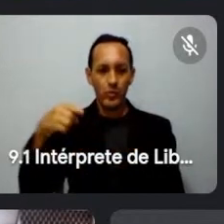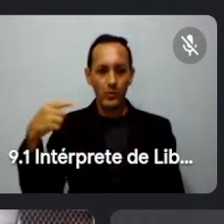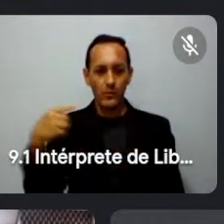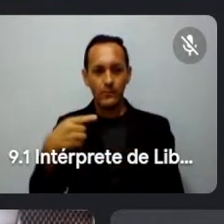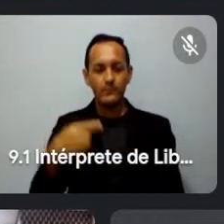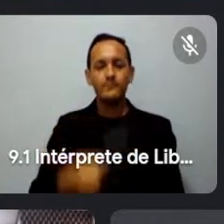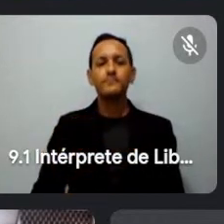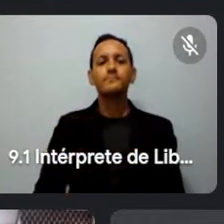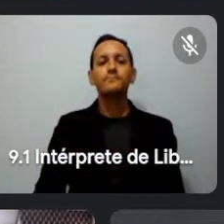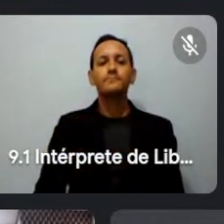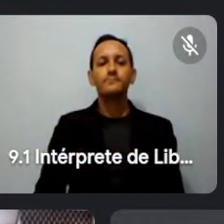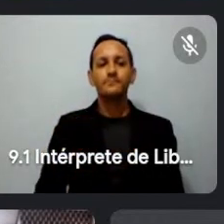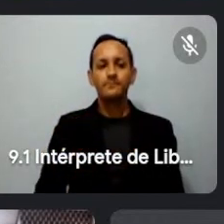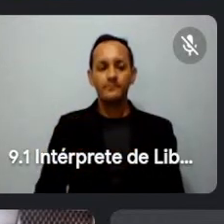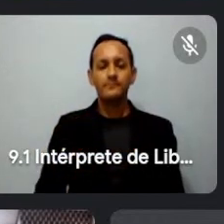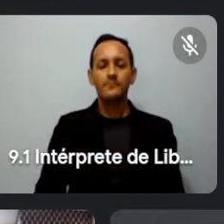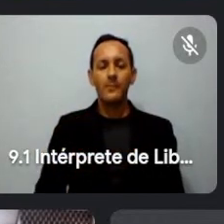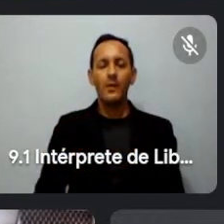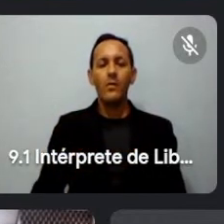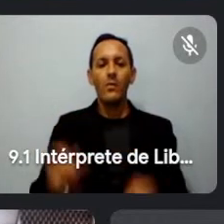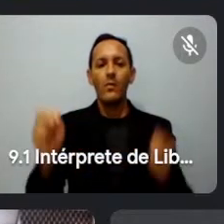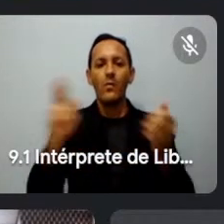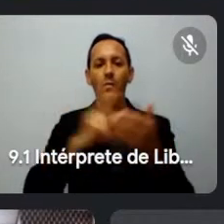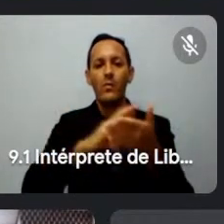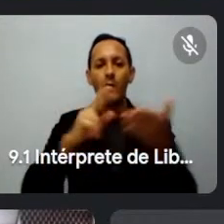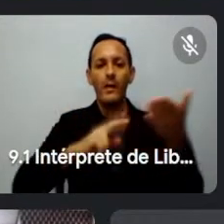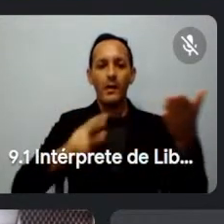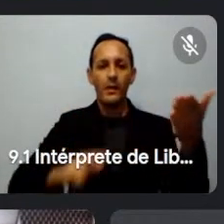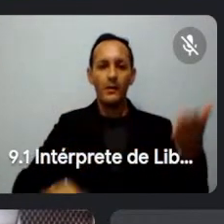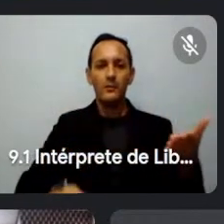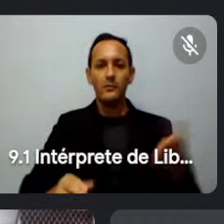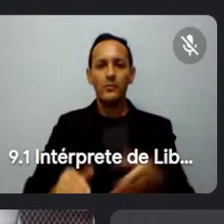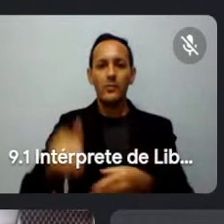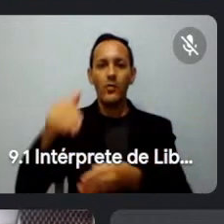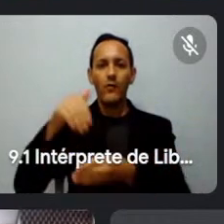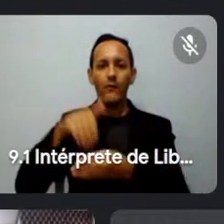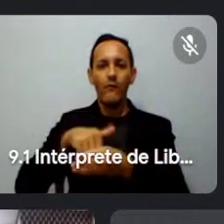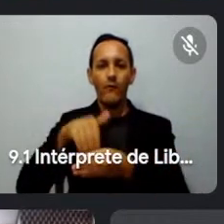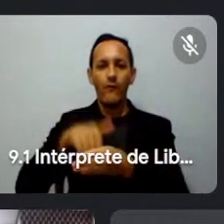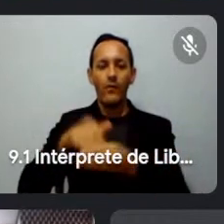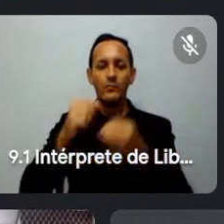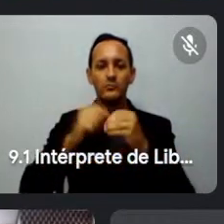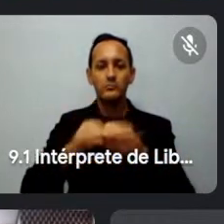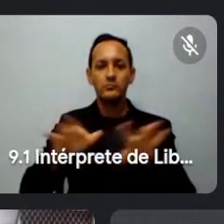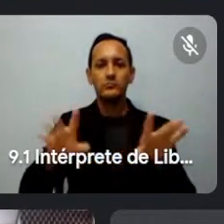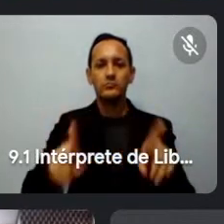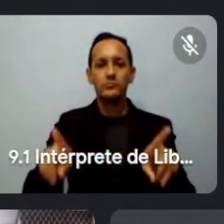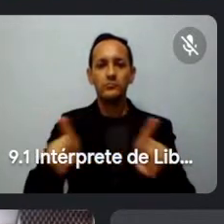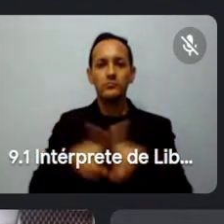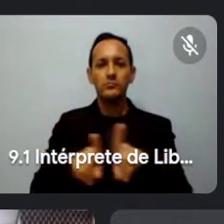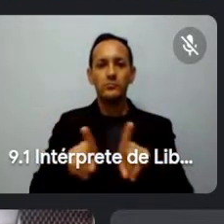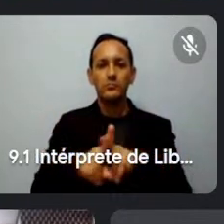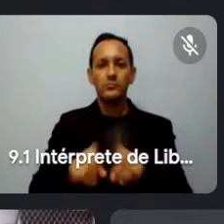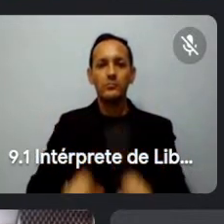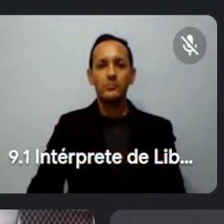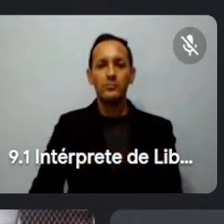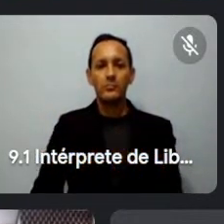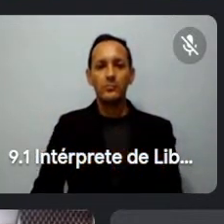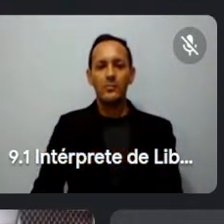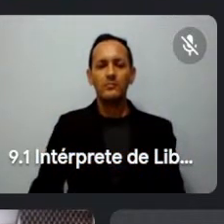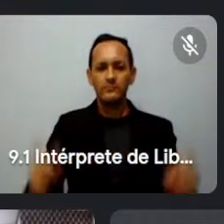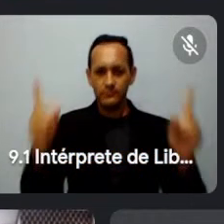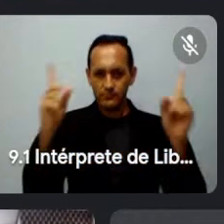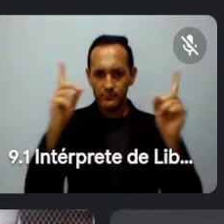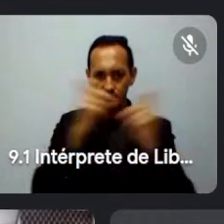eo voto do eminente relator até meu corte foi depois disponibilizado eu verifico quão